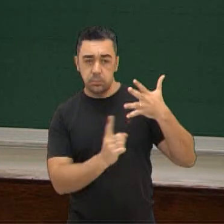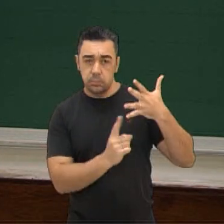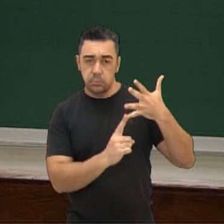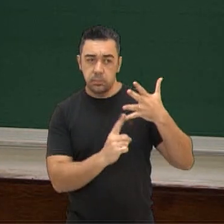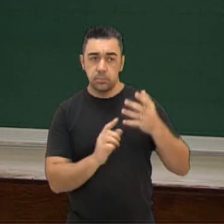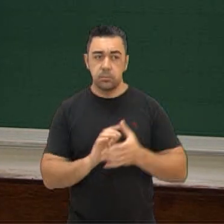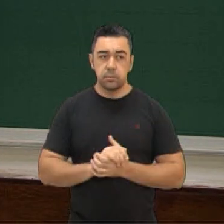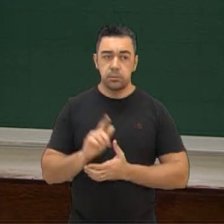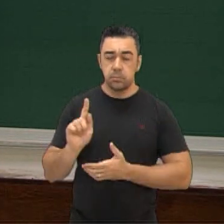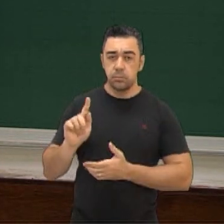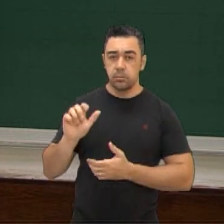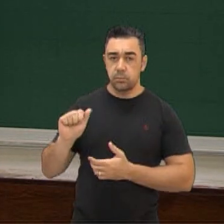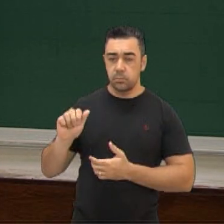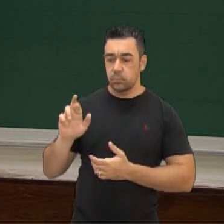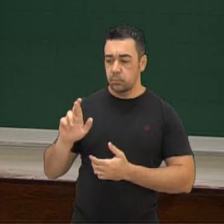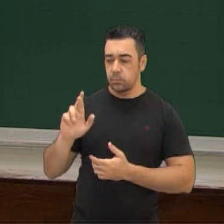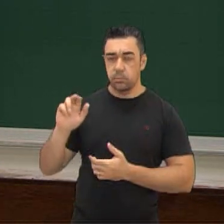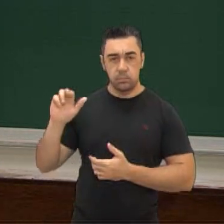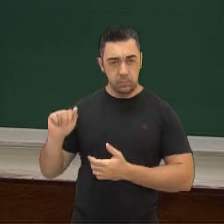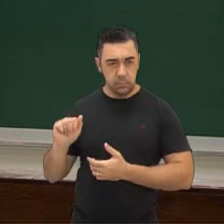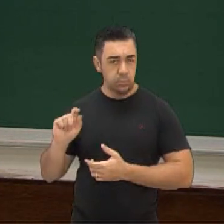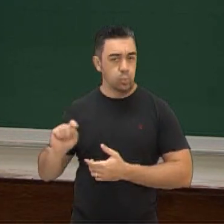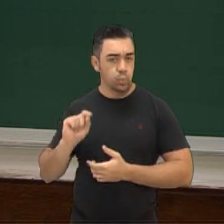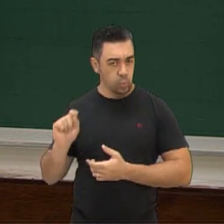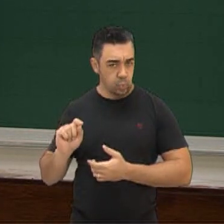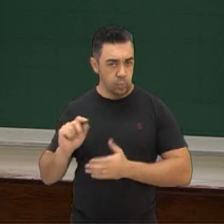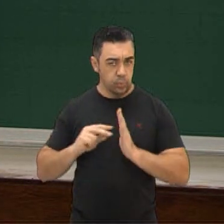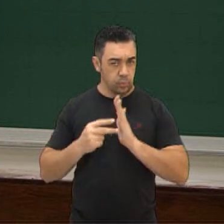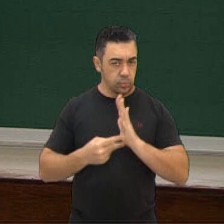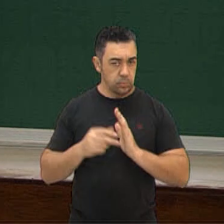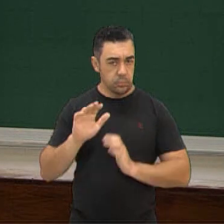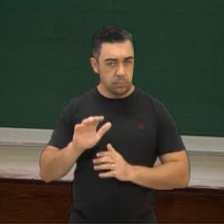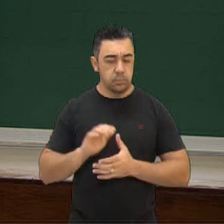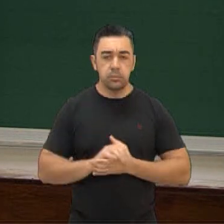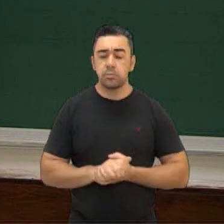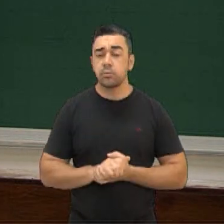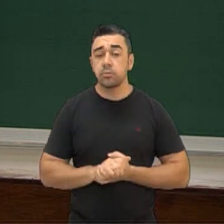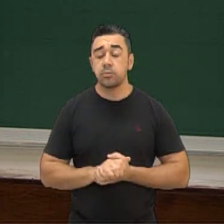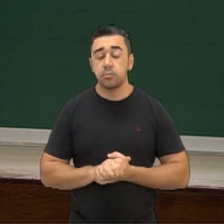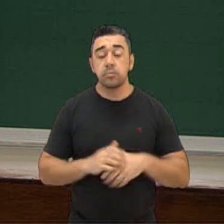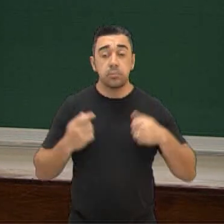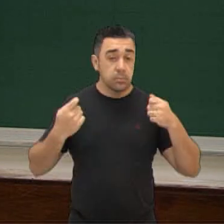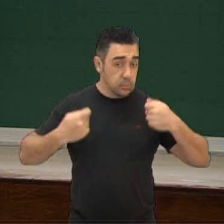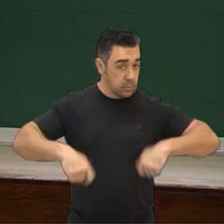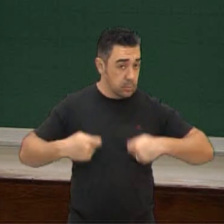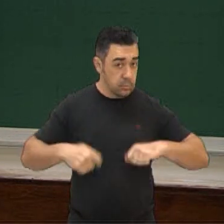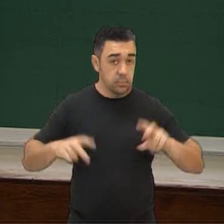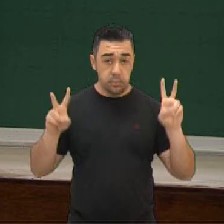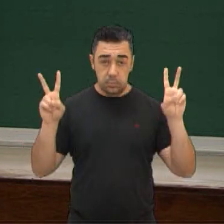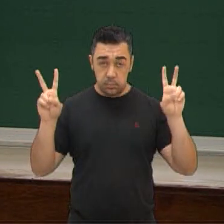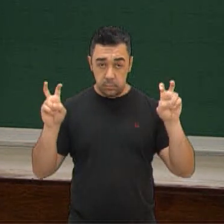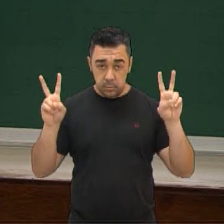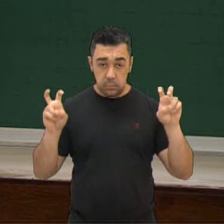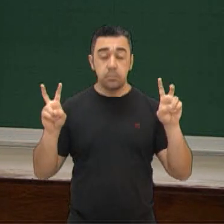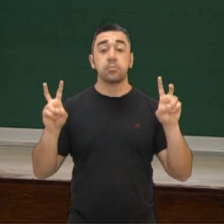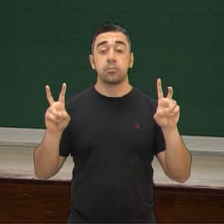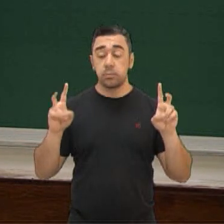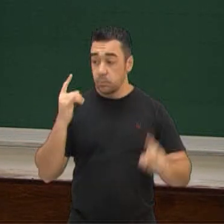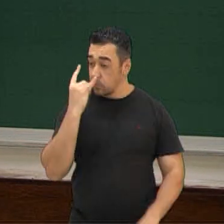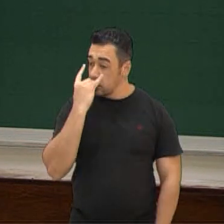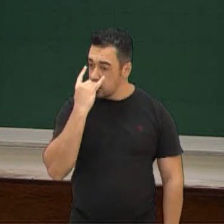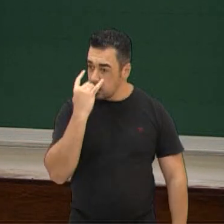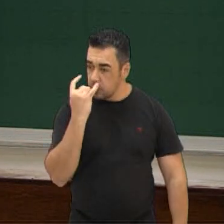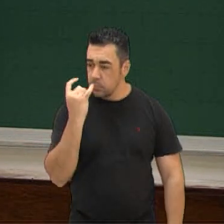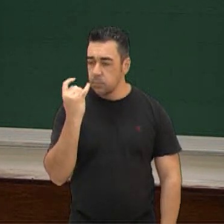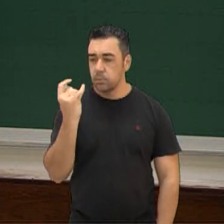garra, deve tener gancho para resultar atrativo. Então, deve ser um título realmente